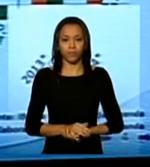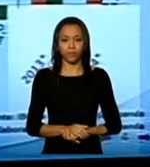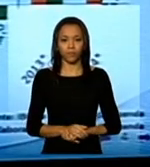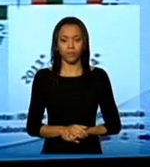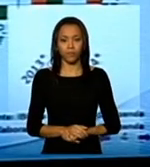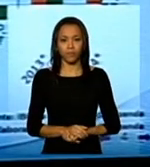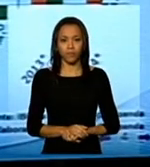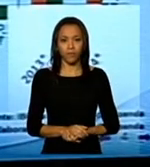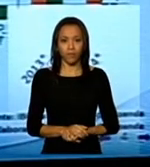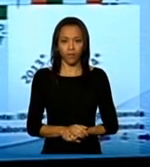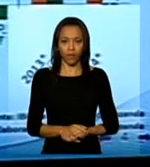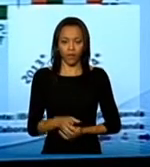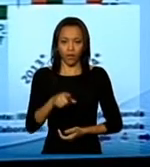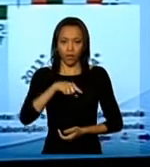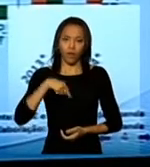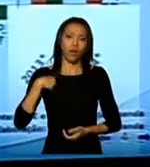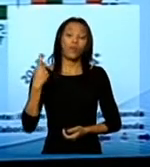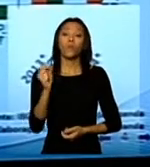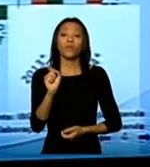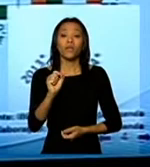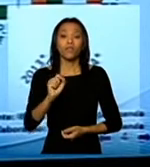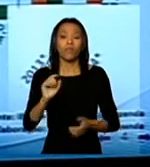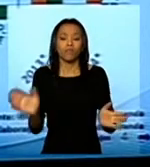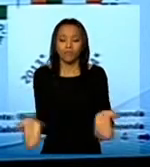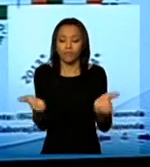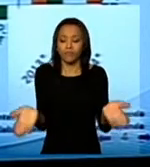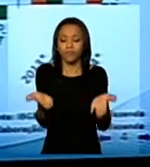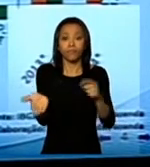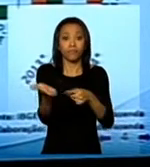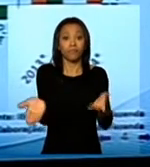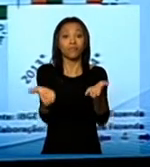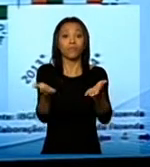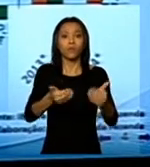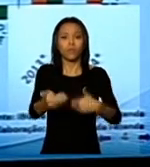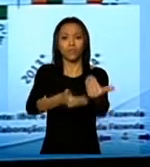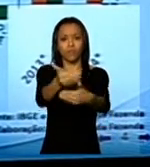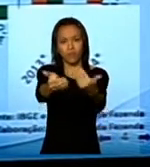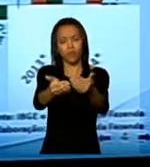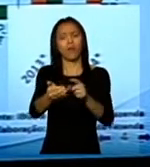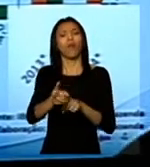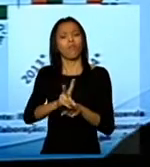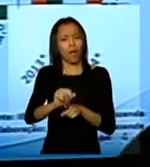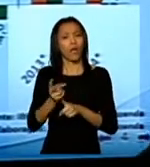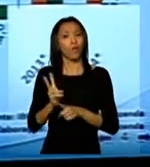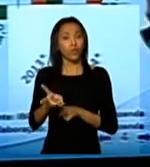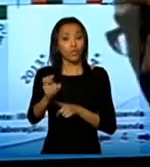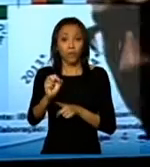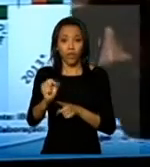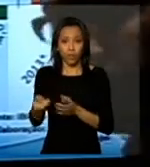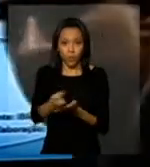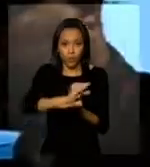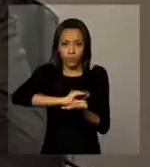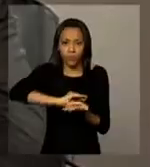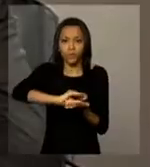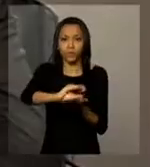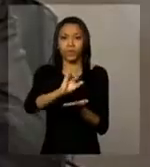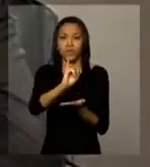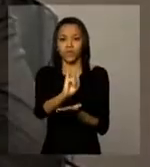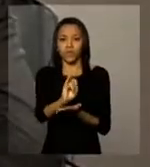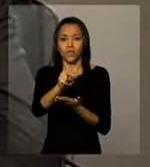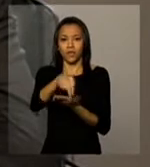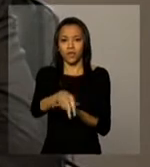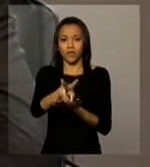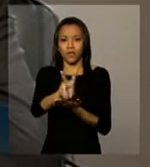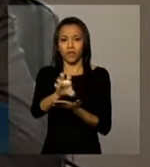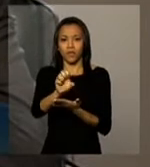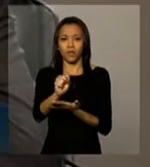a locomotiva do nosso crescimento, ela continuará sendo o investimento. O investimento que,